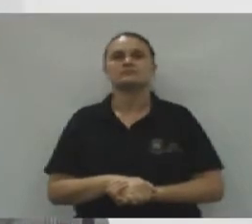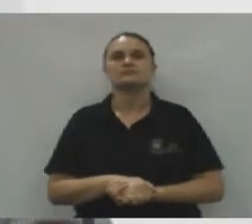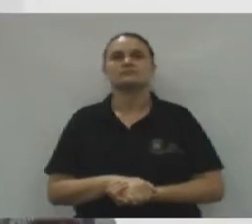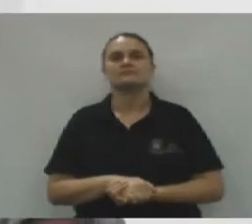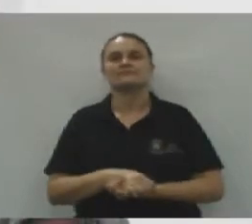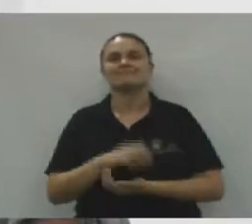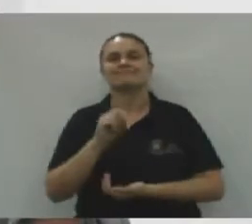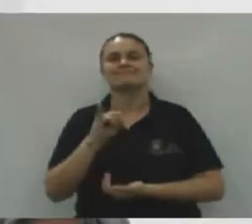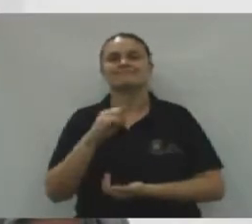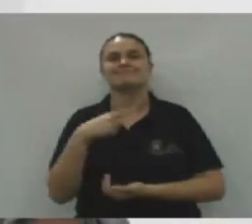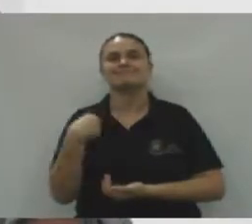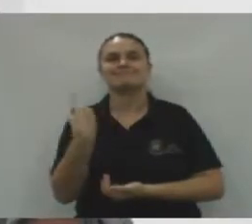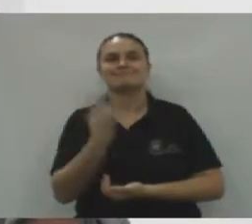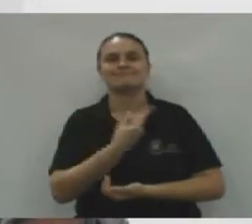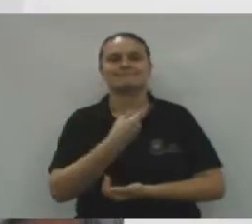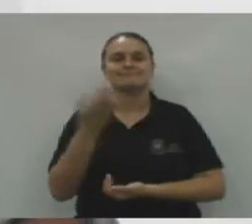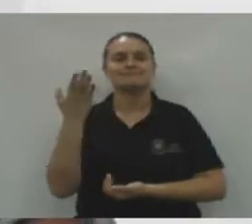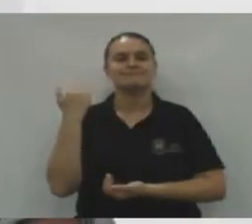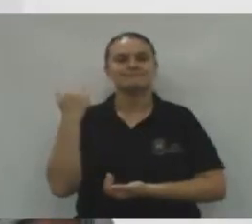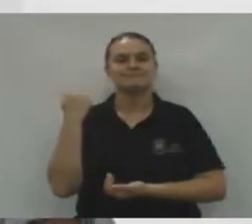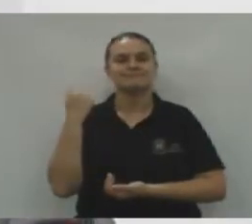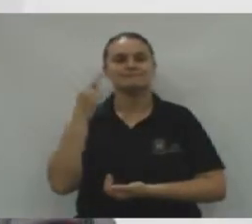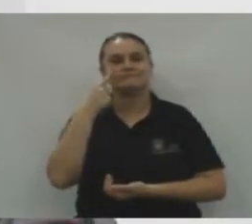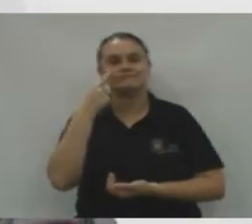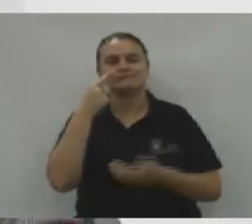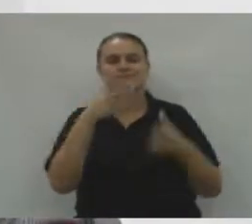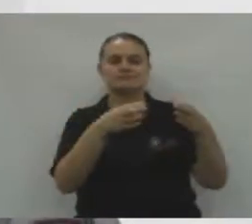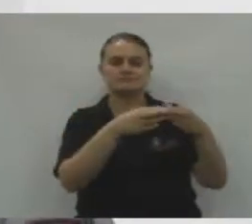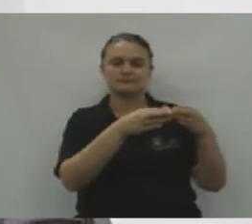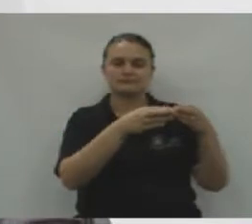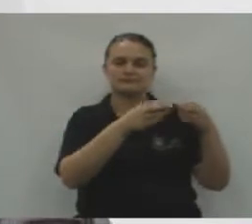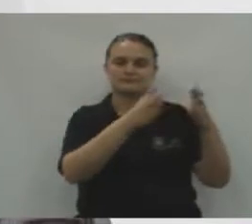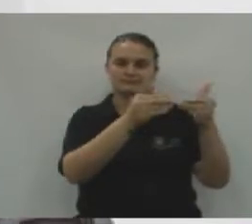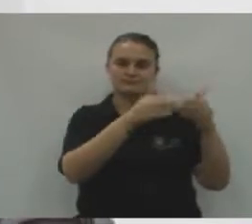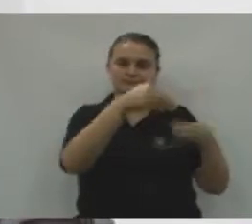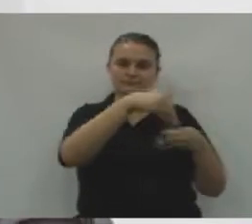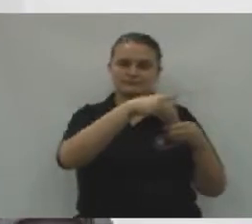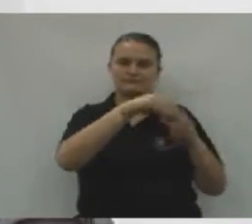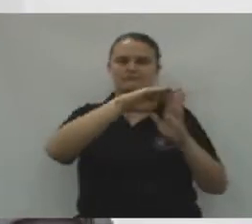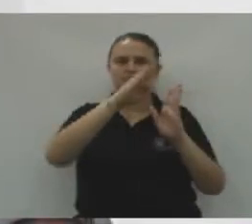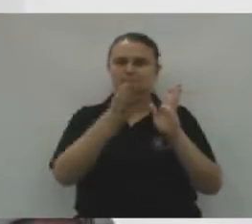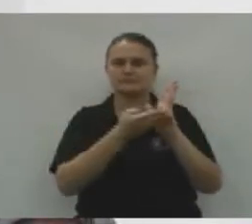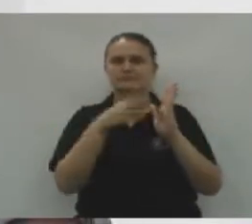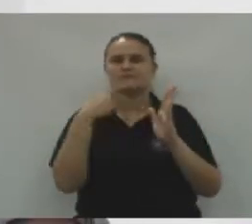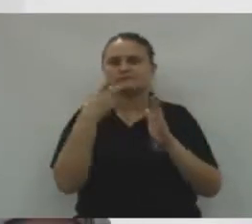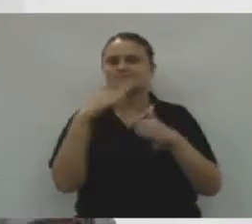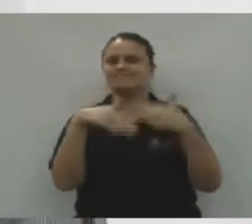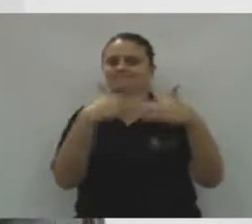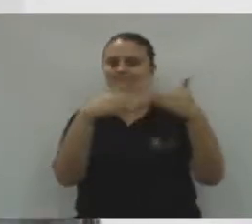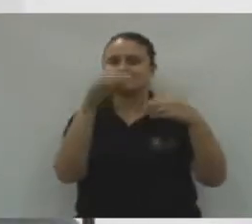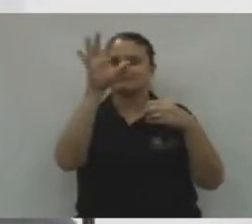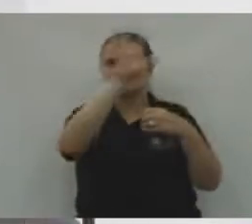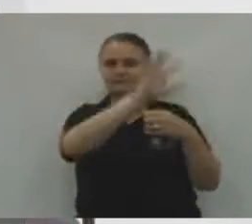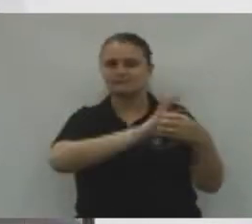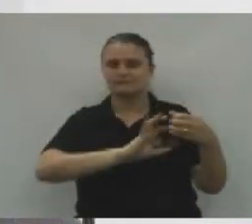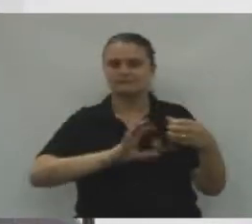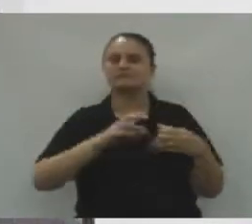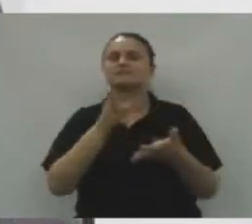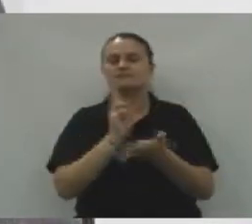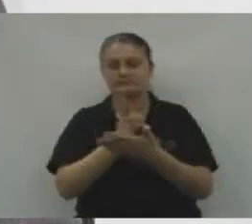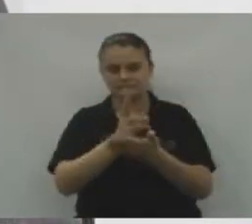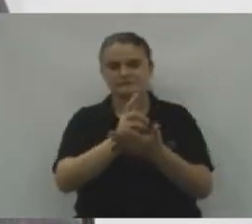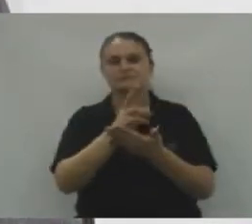se a gente voltar lá atrás, ao longo da campanha política, todos nós falamos em desenvolvimento regional, então temos que continuar falando